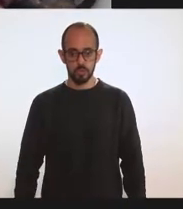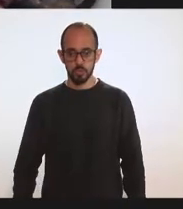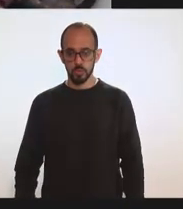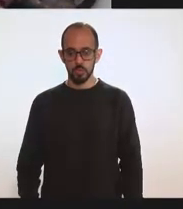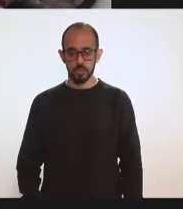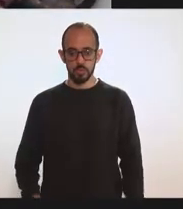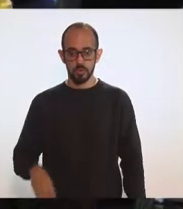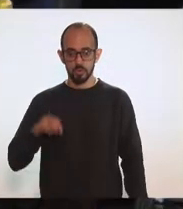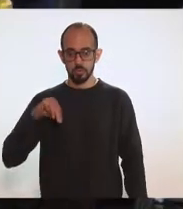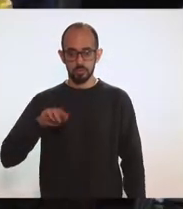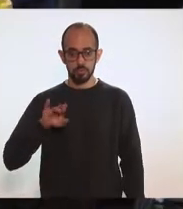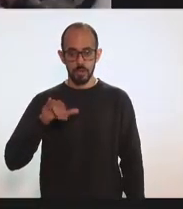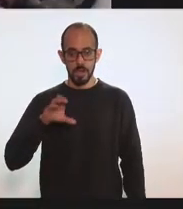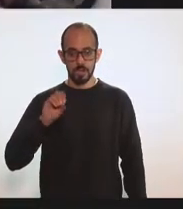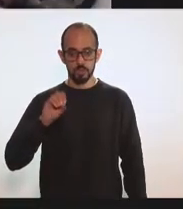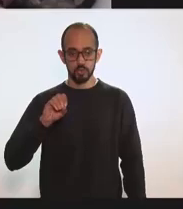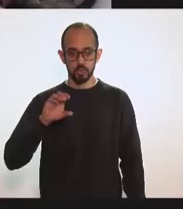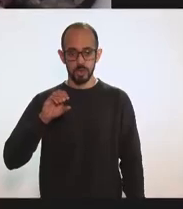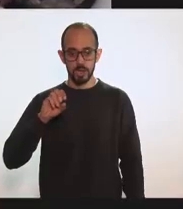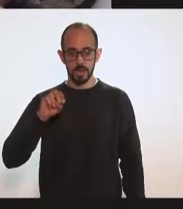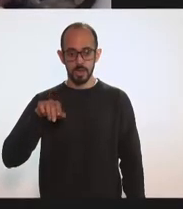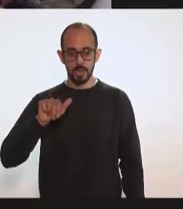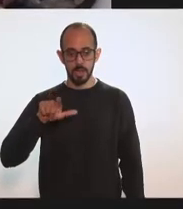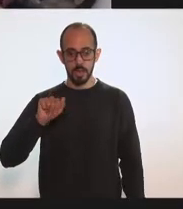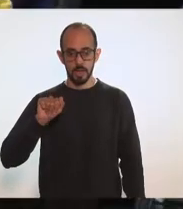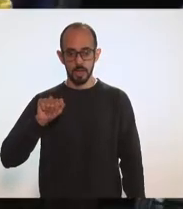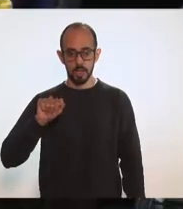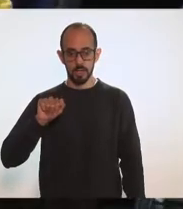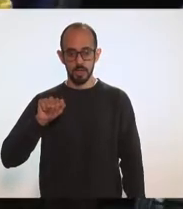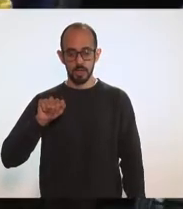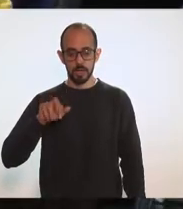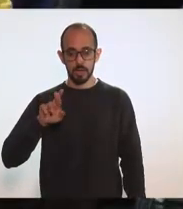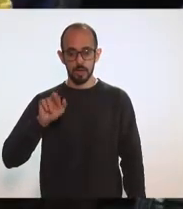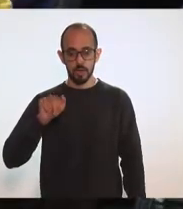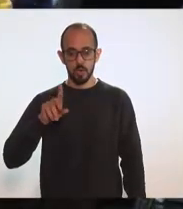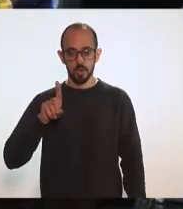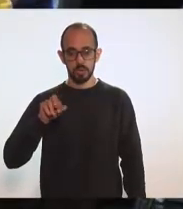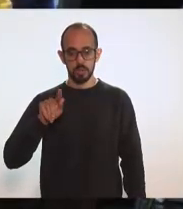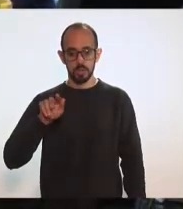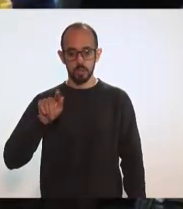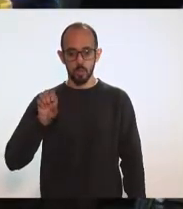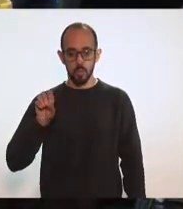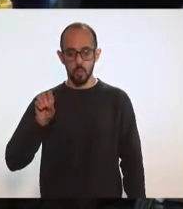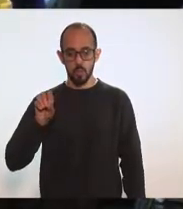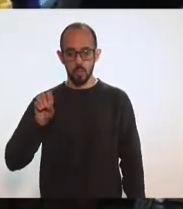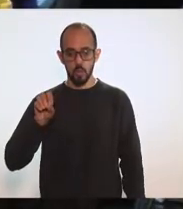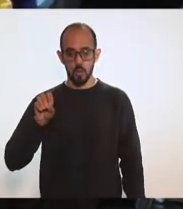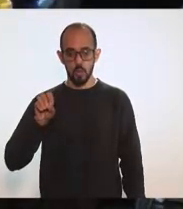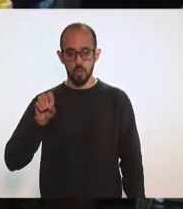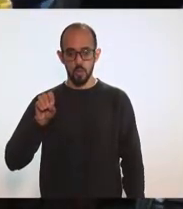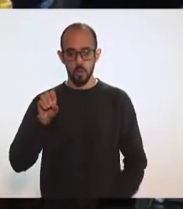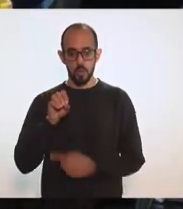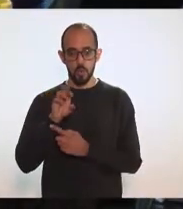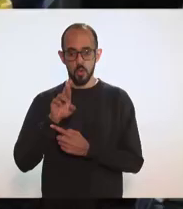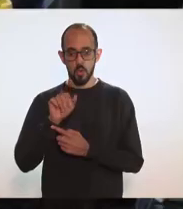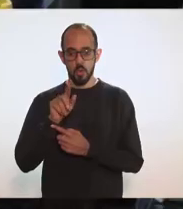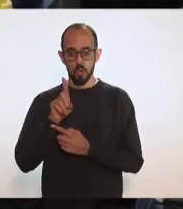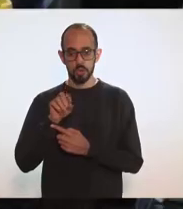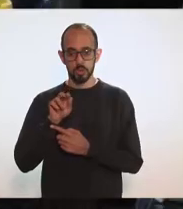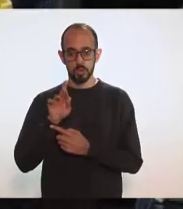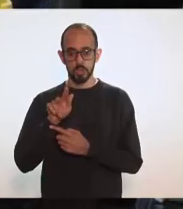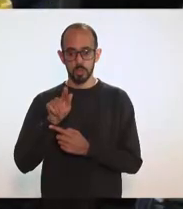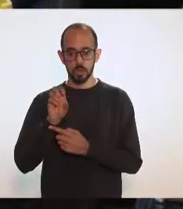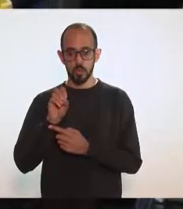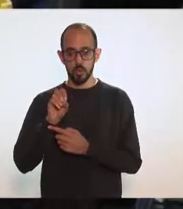o cotado Márcio canela o deputado Rodrigo Bacelar Deputado Rodrigo Bacelar